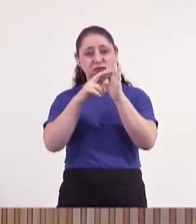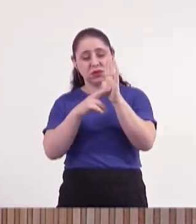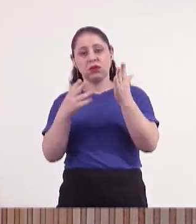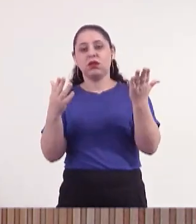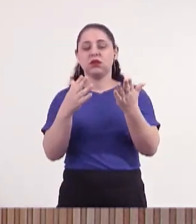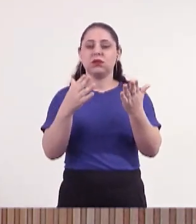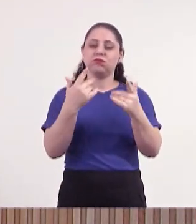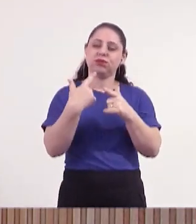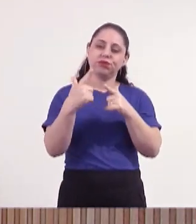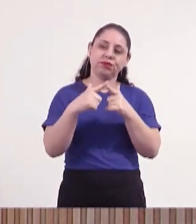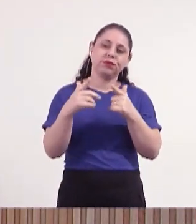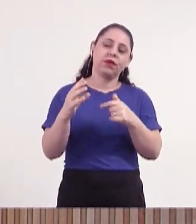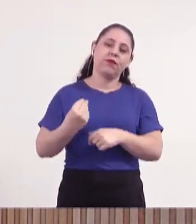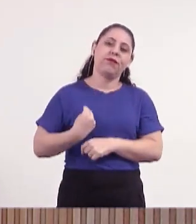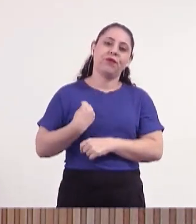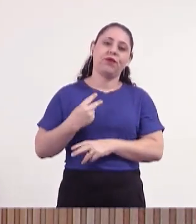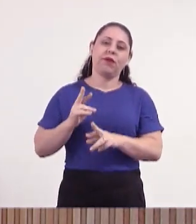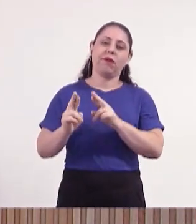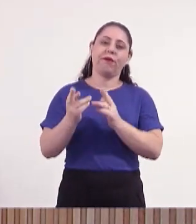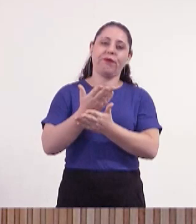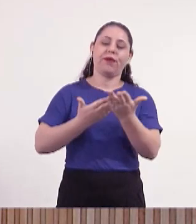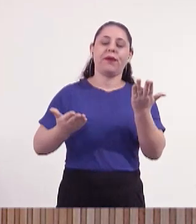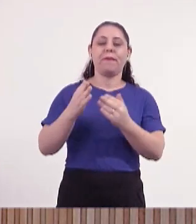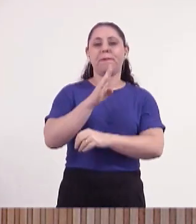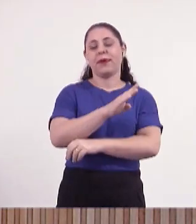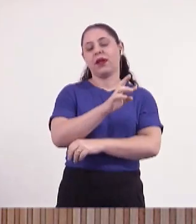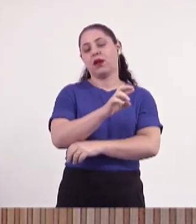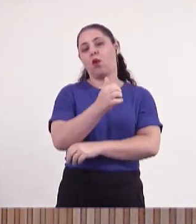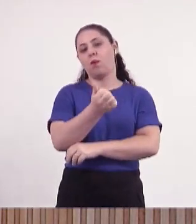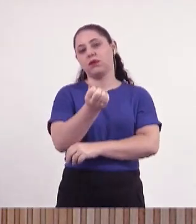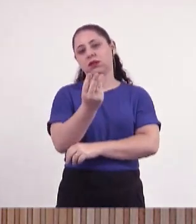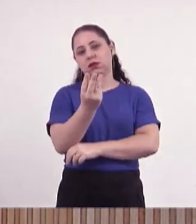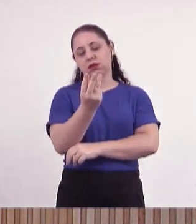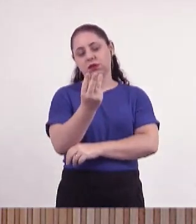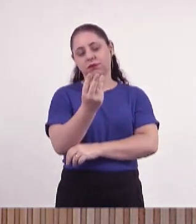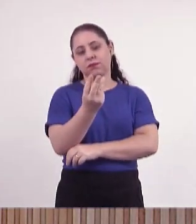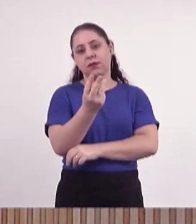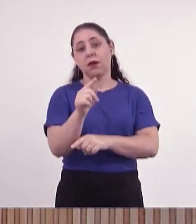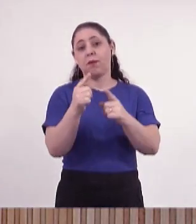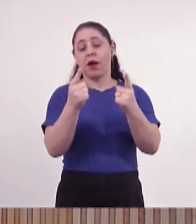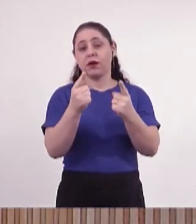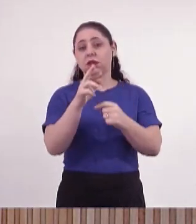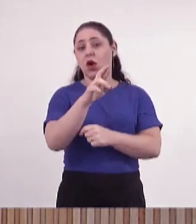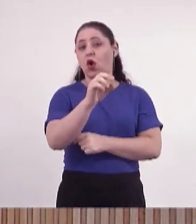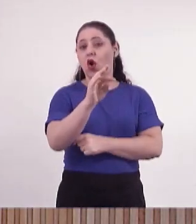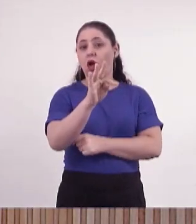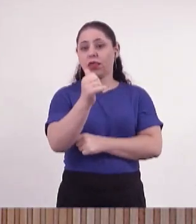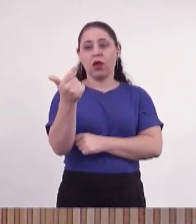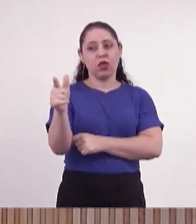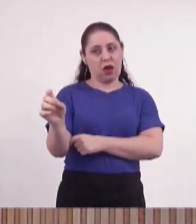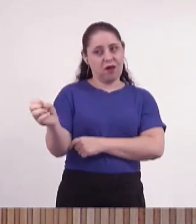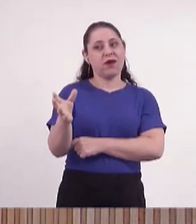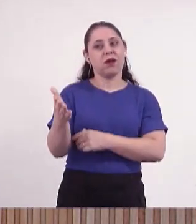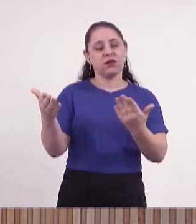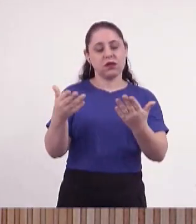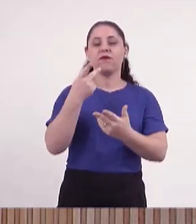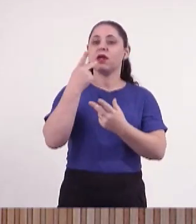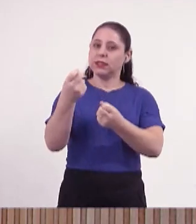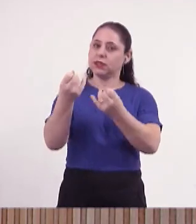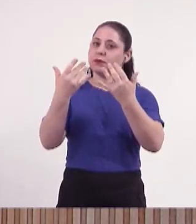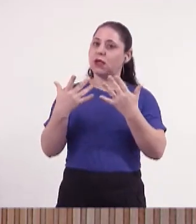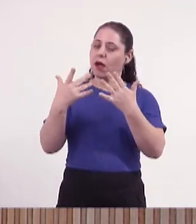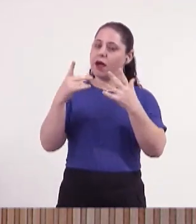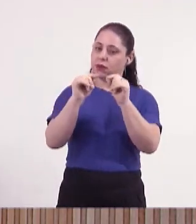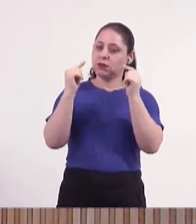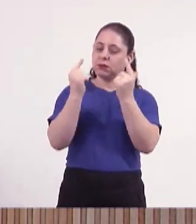gera a situação toda que a gente vive com relação à BR-163. Mas com relação à rota da celulose, o presidente Gerson Claro ainda disse que